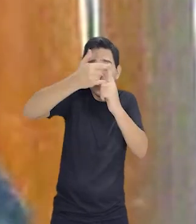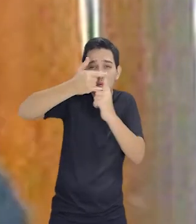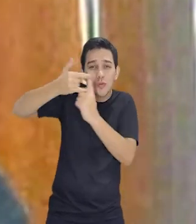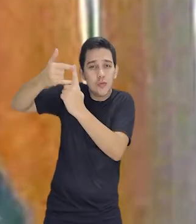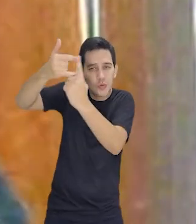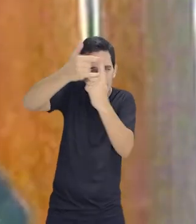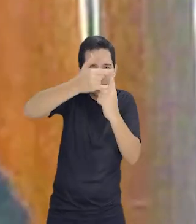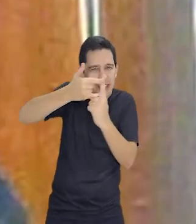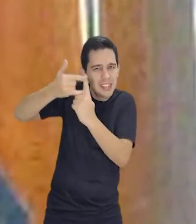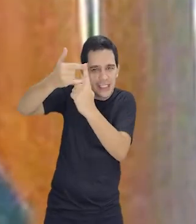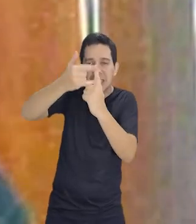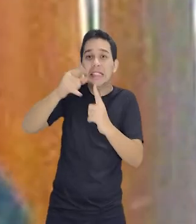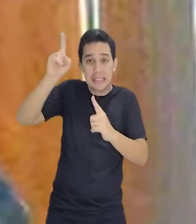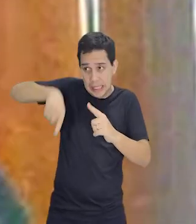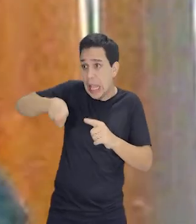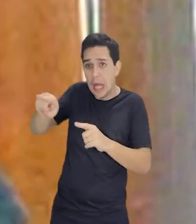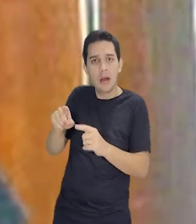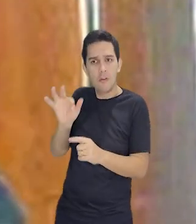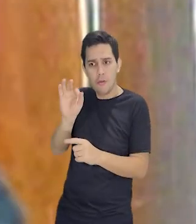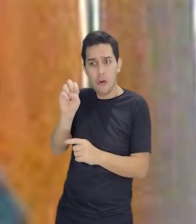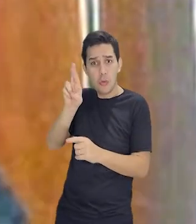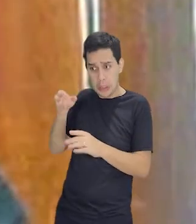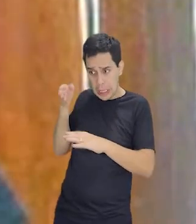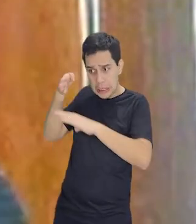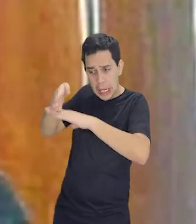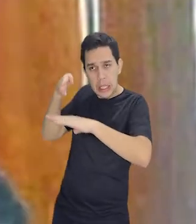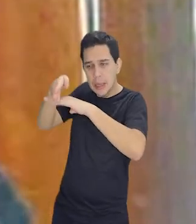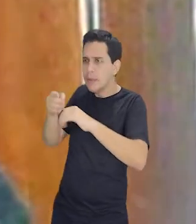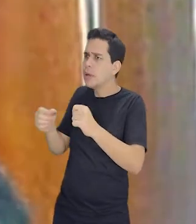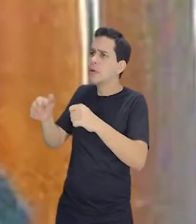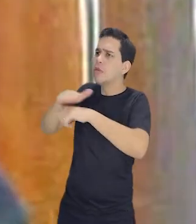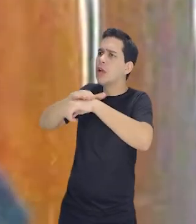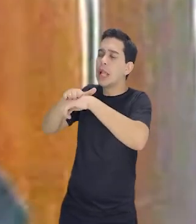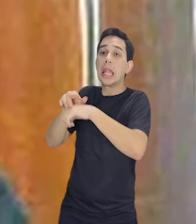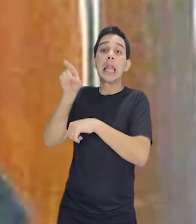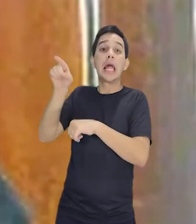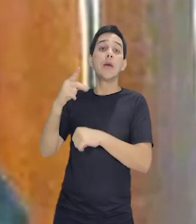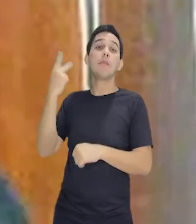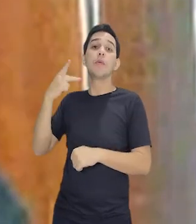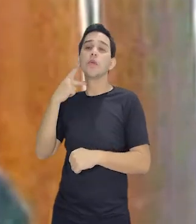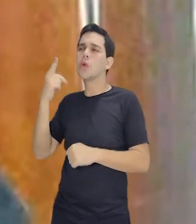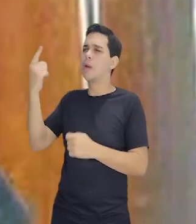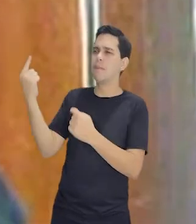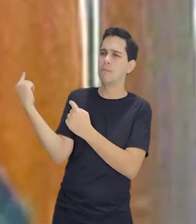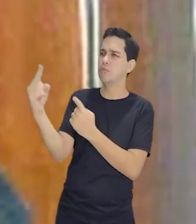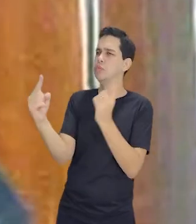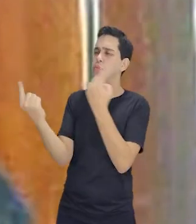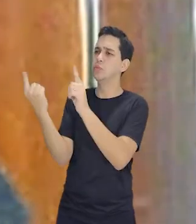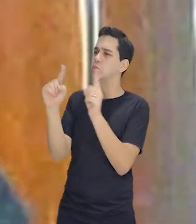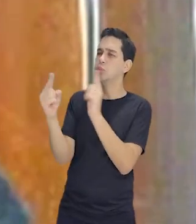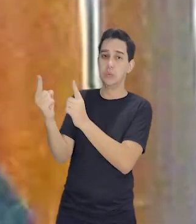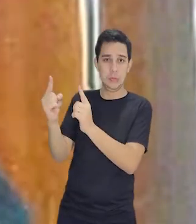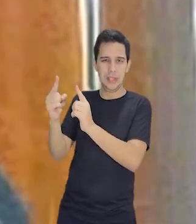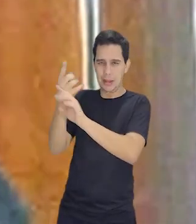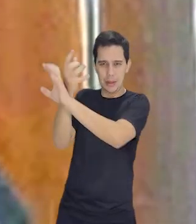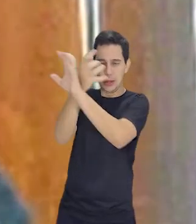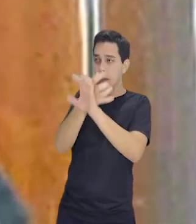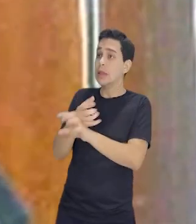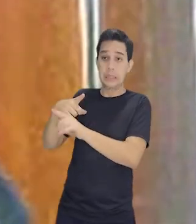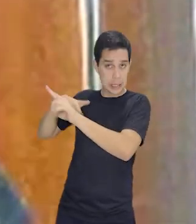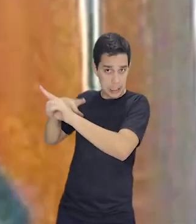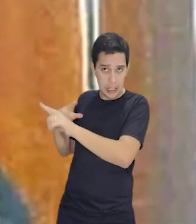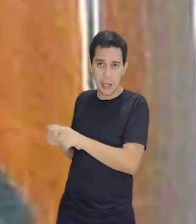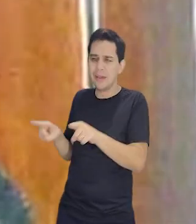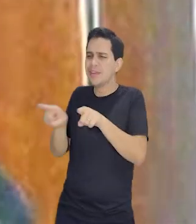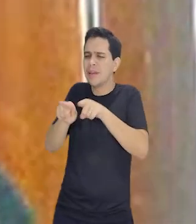E atualmente integro esse fórum, além desses promotores e coordenadores de causa que subscreveram os ofícios, também a